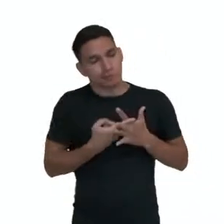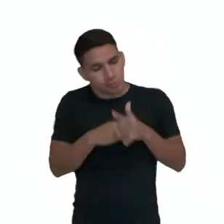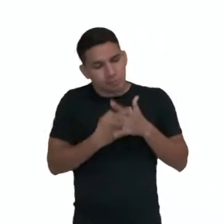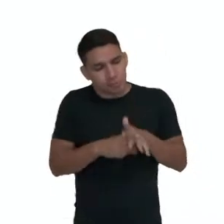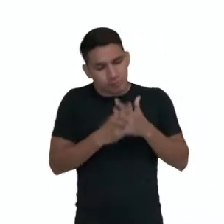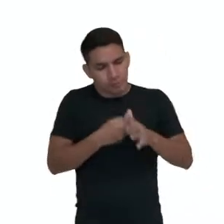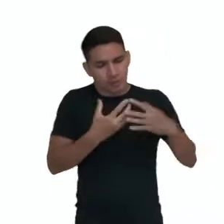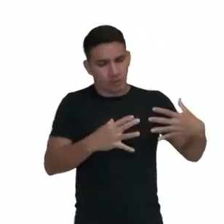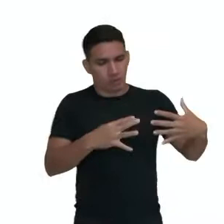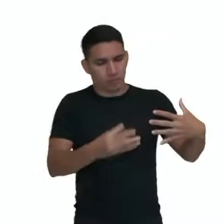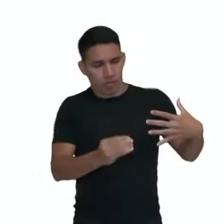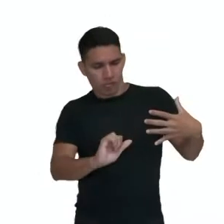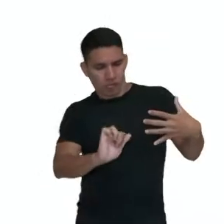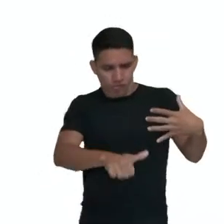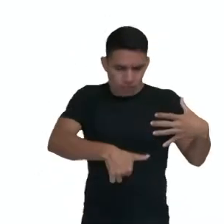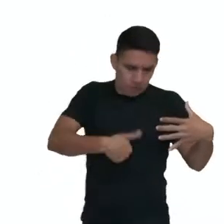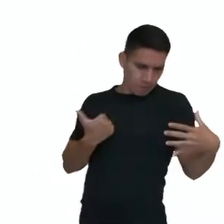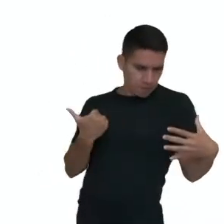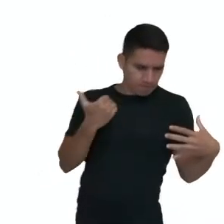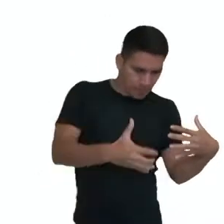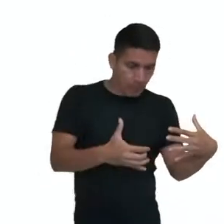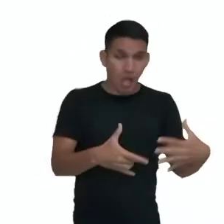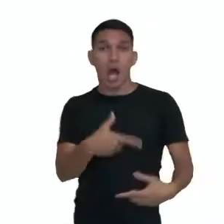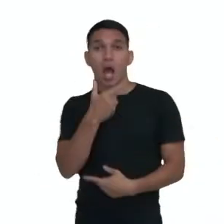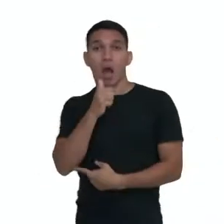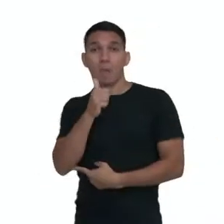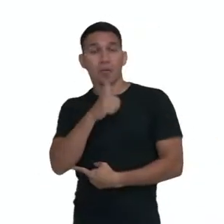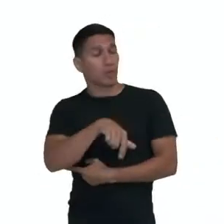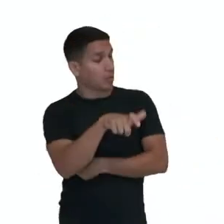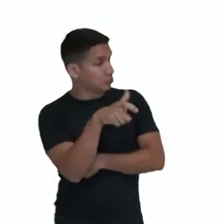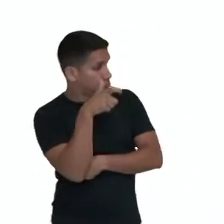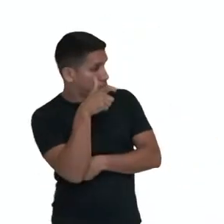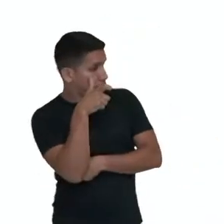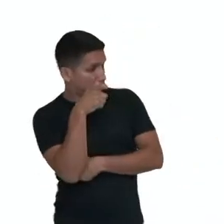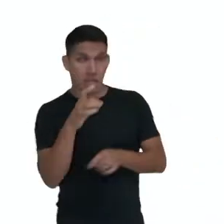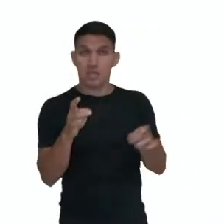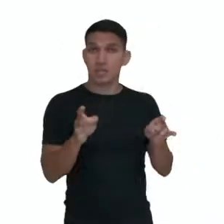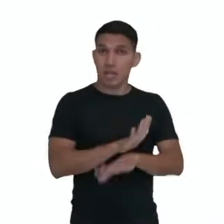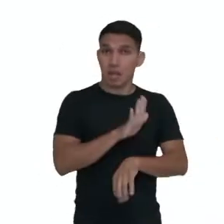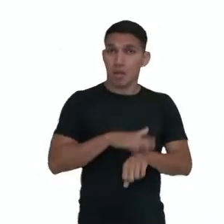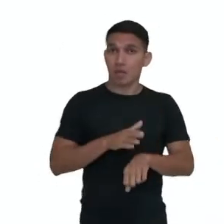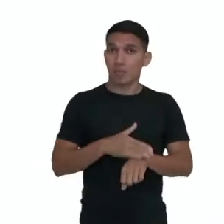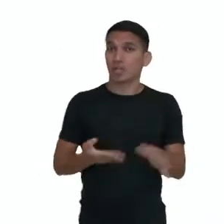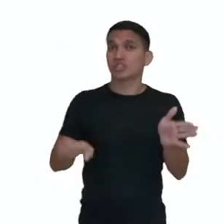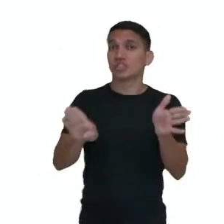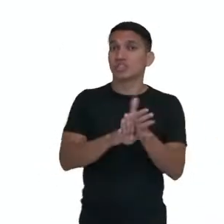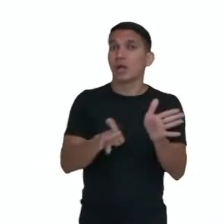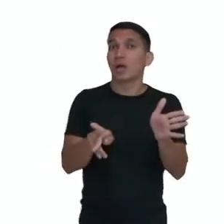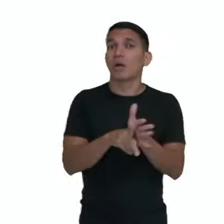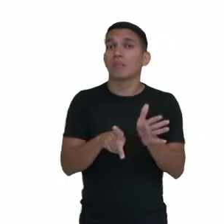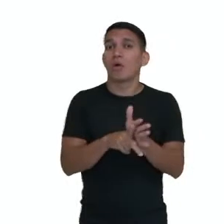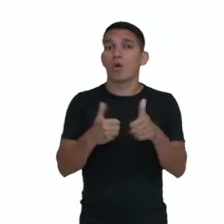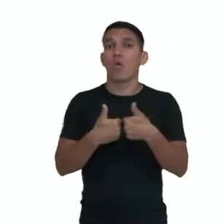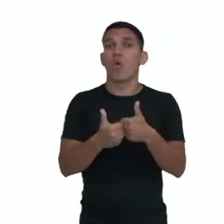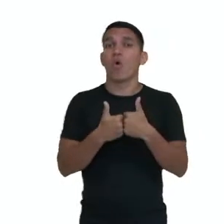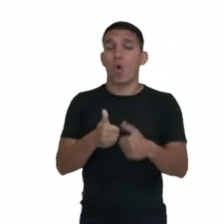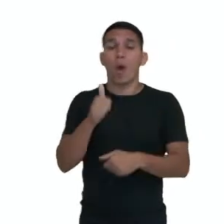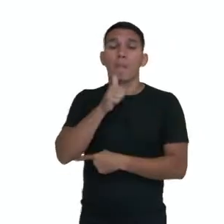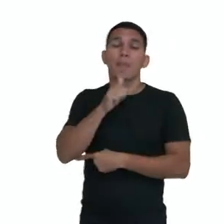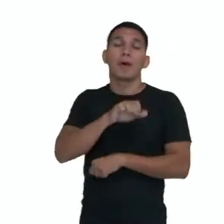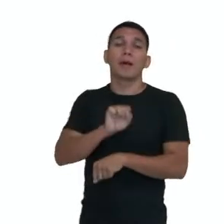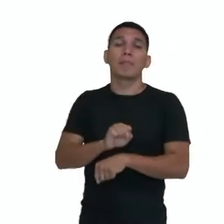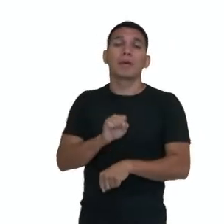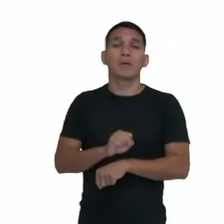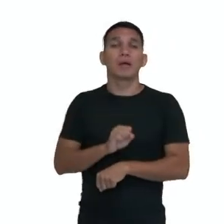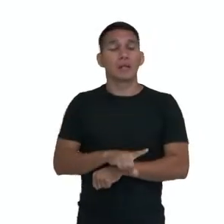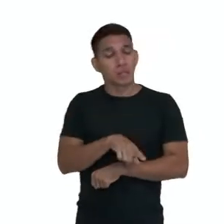pneu sob o olhar da moça. Terminou no momento em que chegava o ônibus que a moça estava esperando. Ele